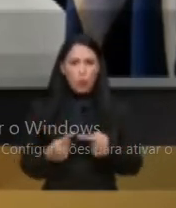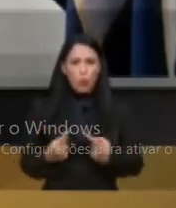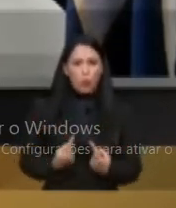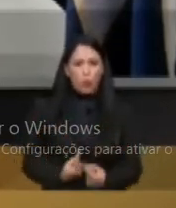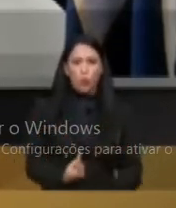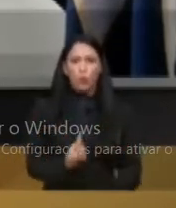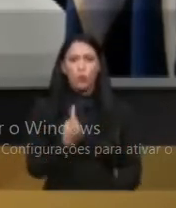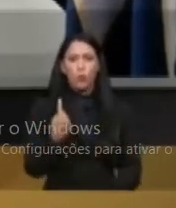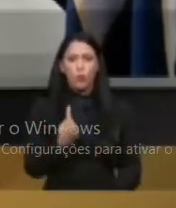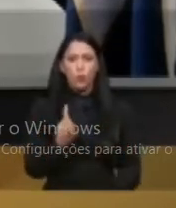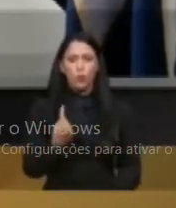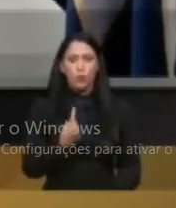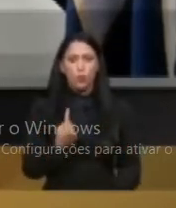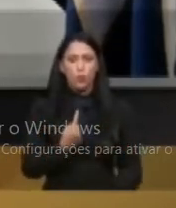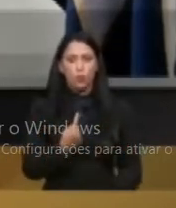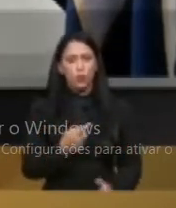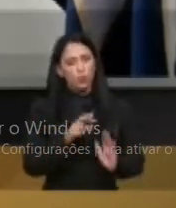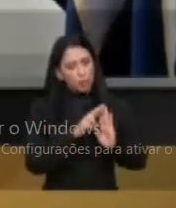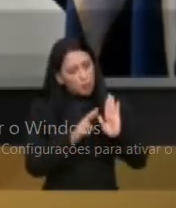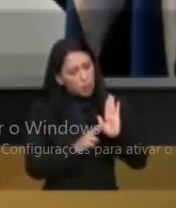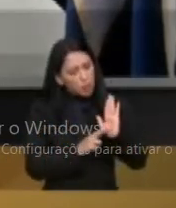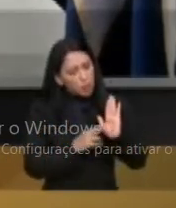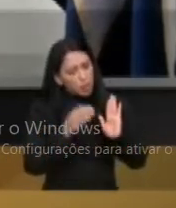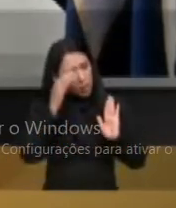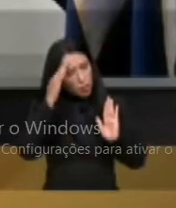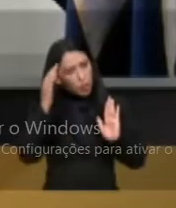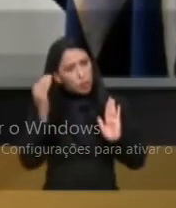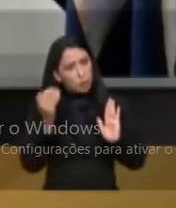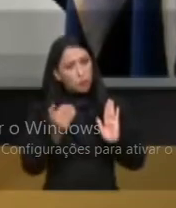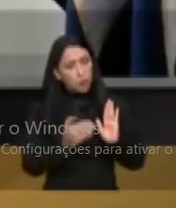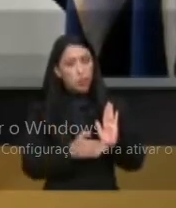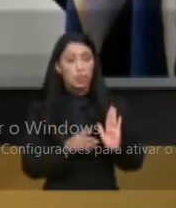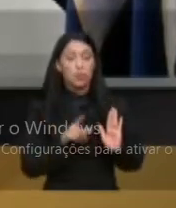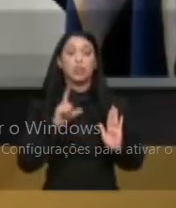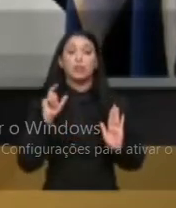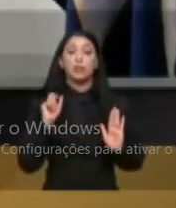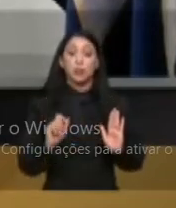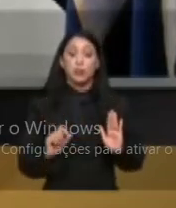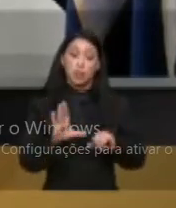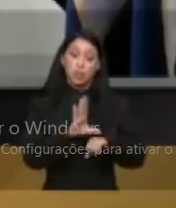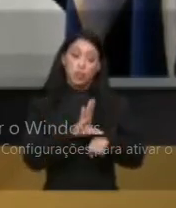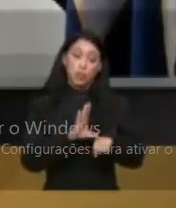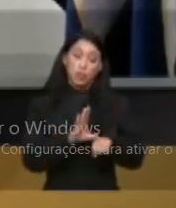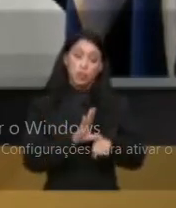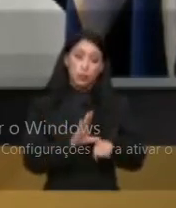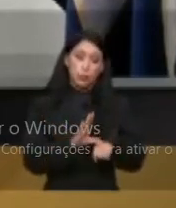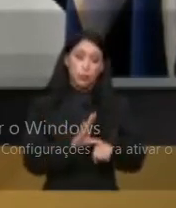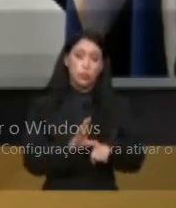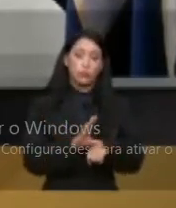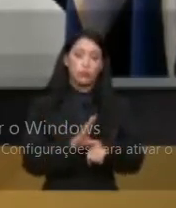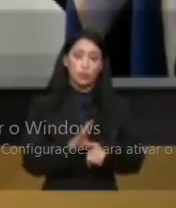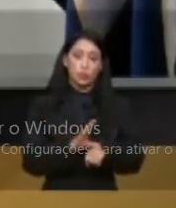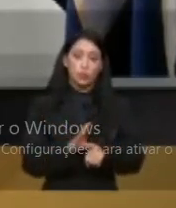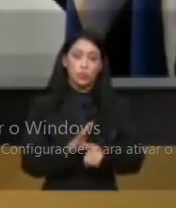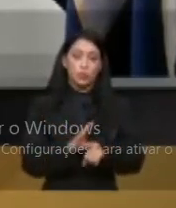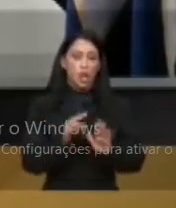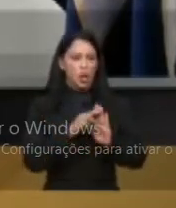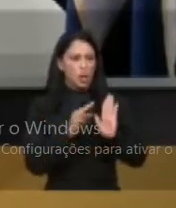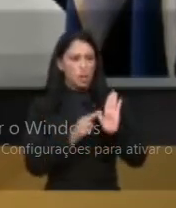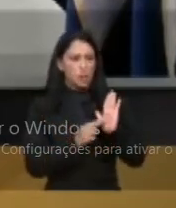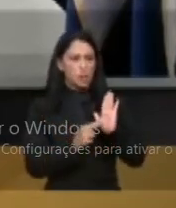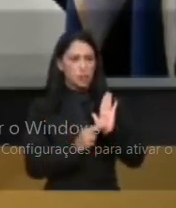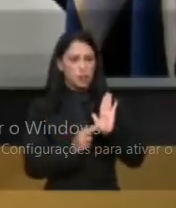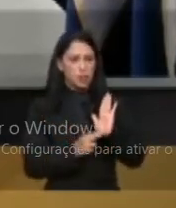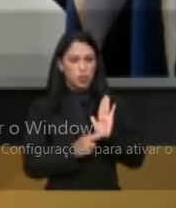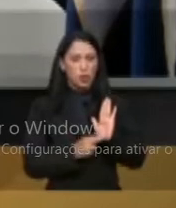se mostrar condizente com o único parâmetro de controle admissível no âmbito, vale dizer, da Constituição